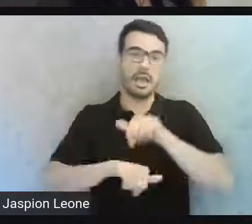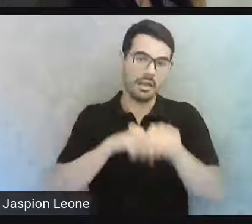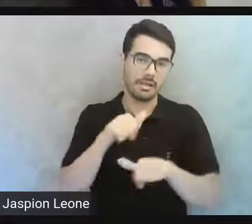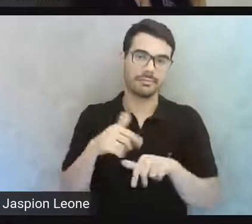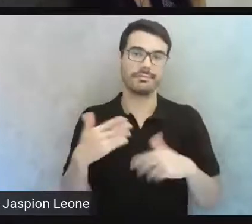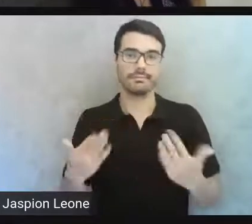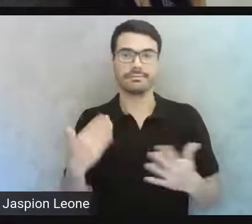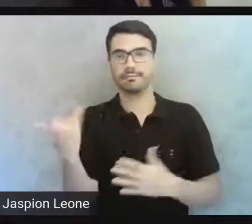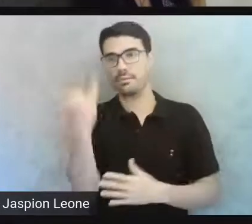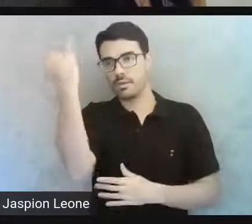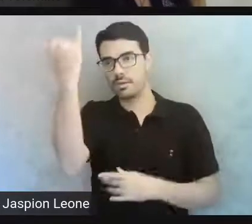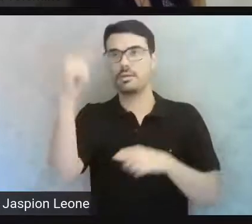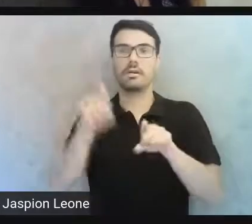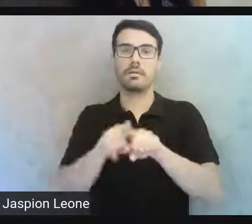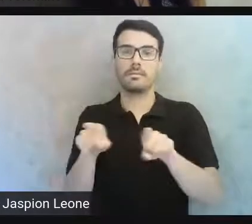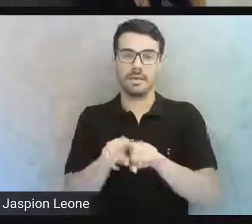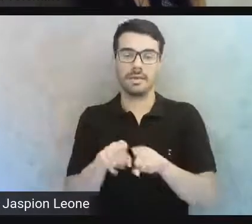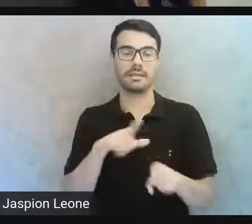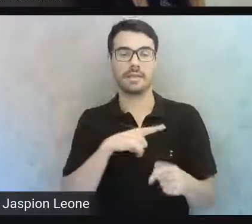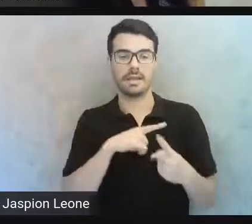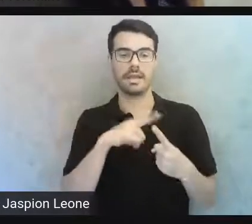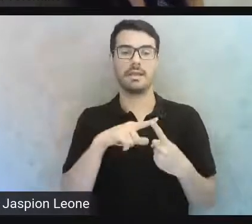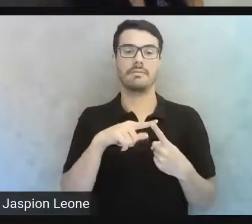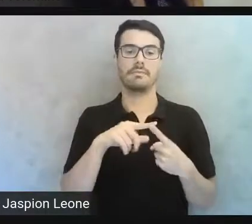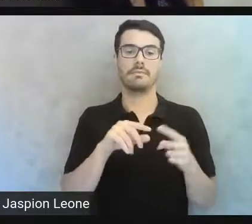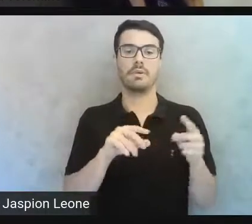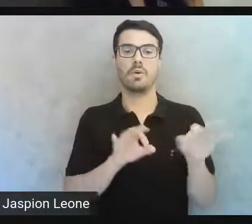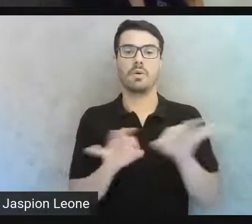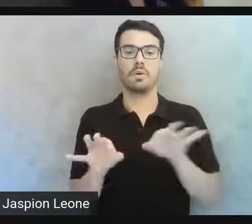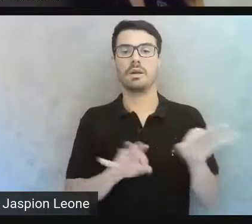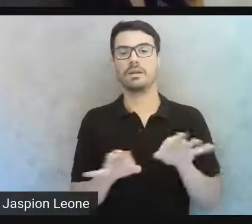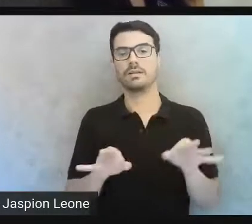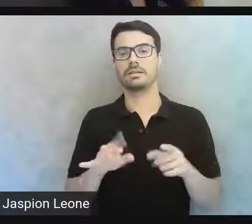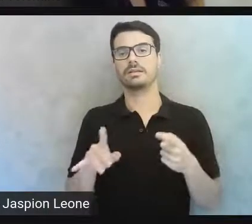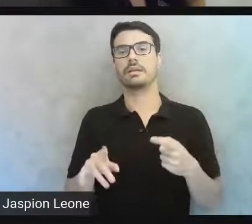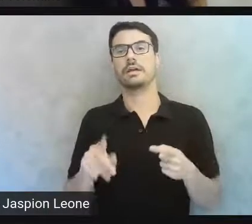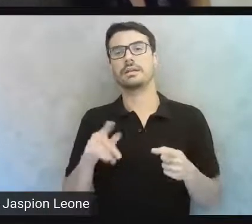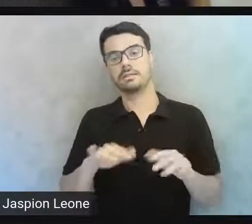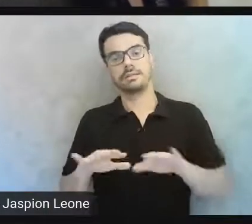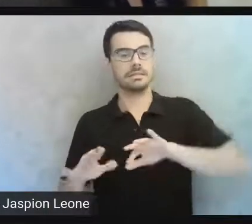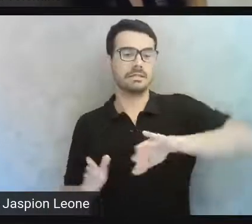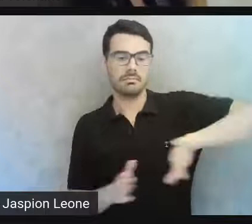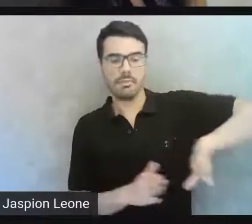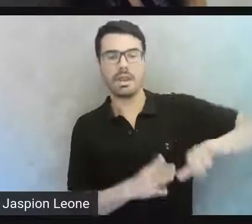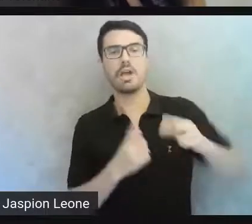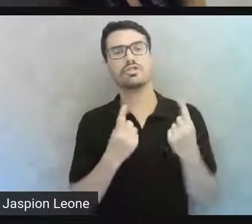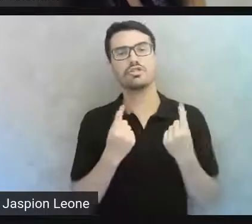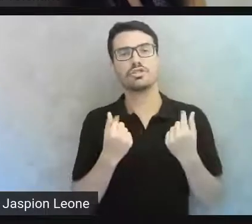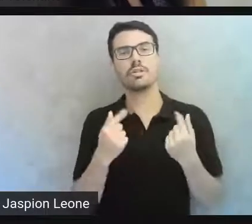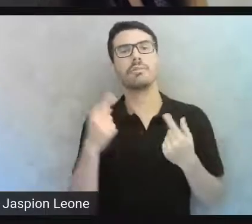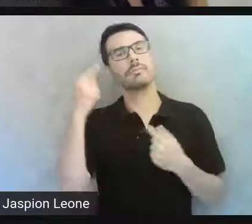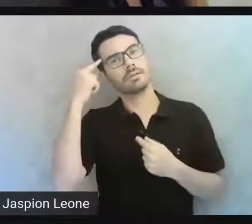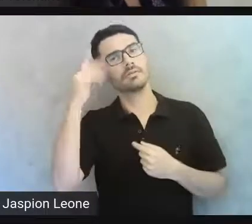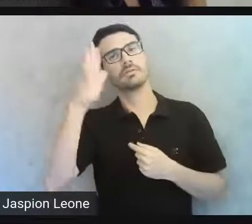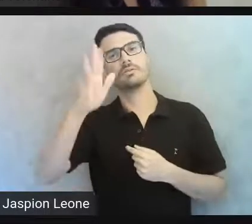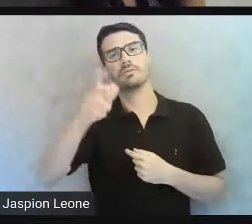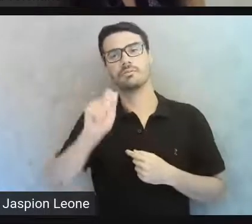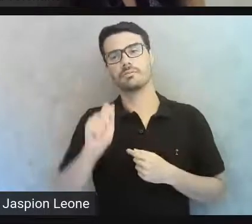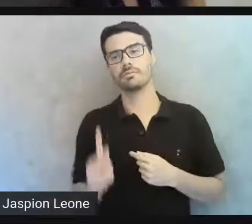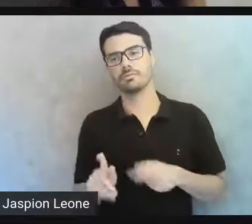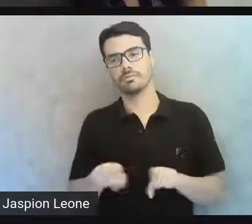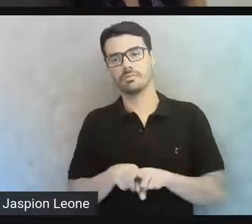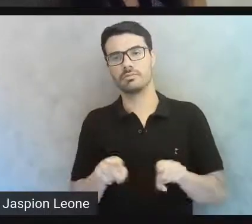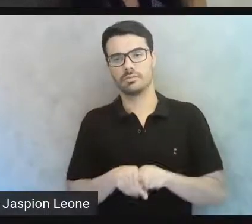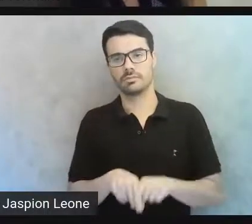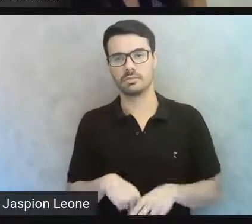que é importante a gente ter um plano B e separar uma parte do nosso orçamento também pensando na aposentadoria. Tem pessoas também que às